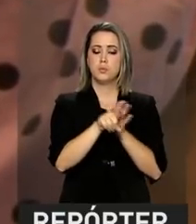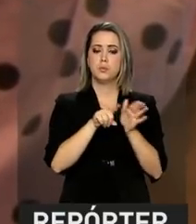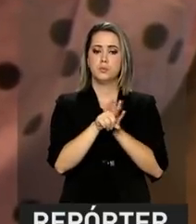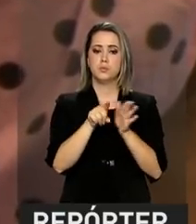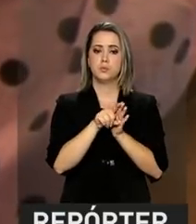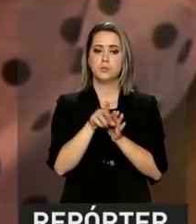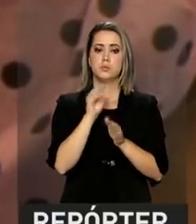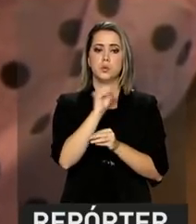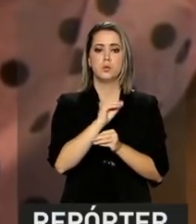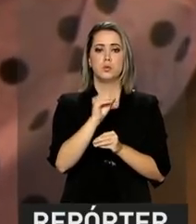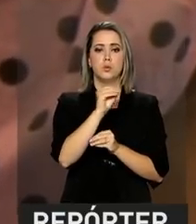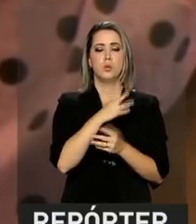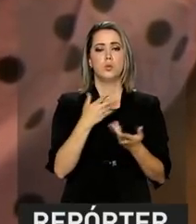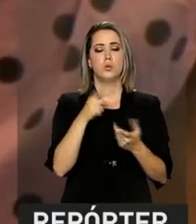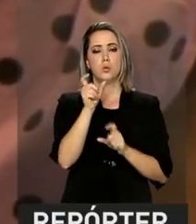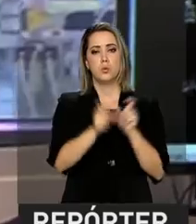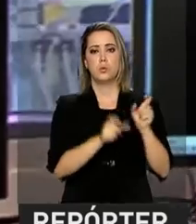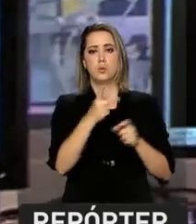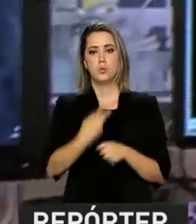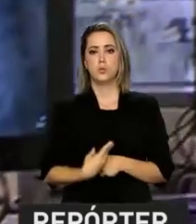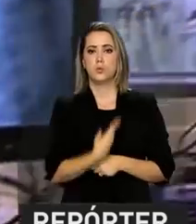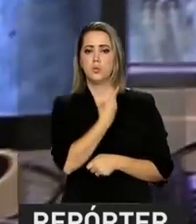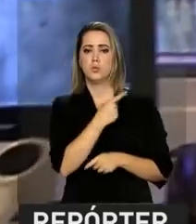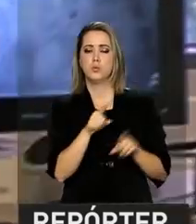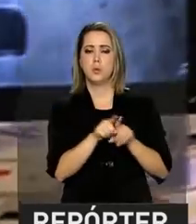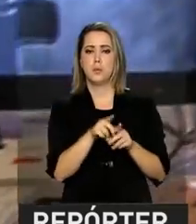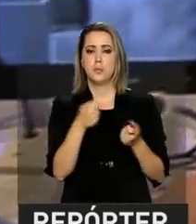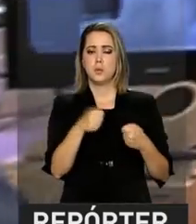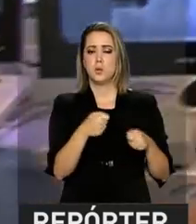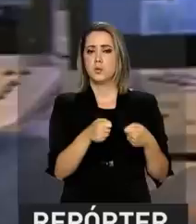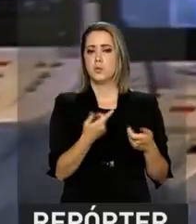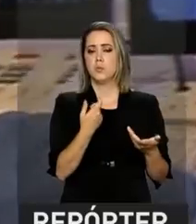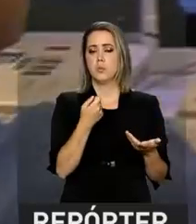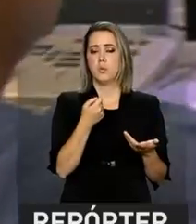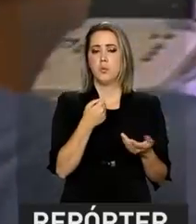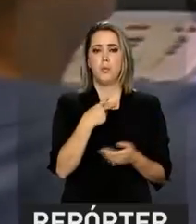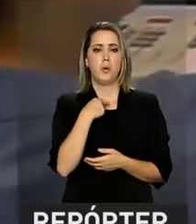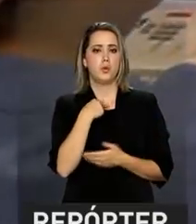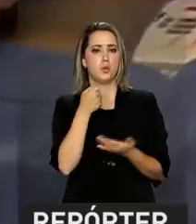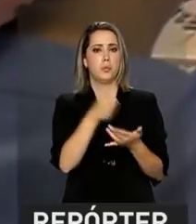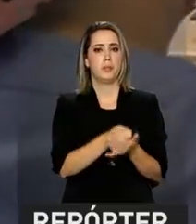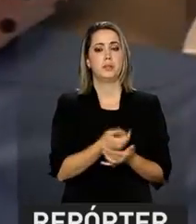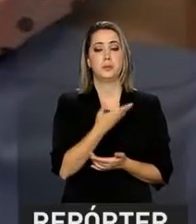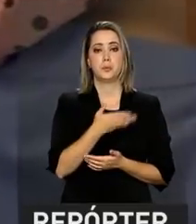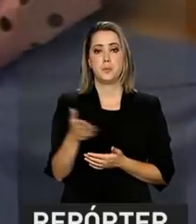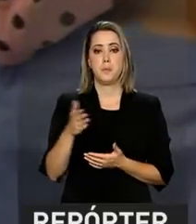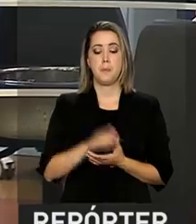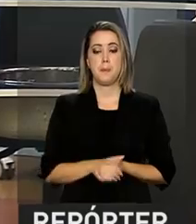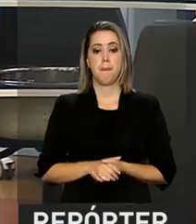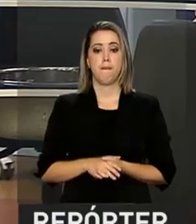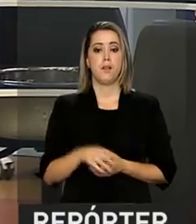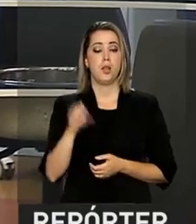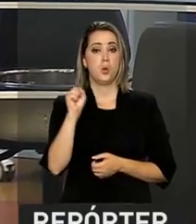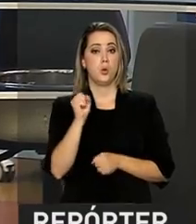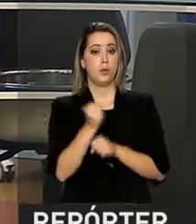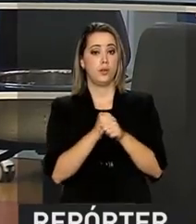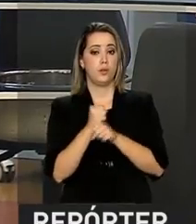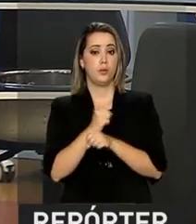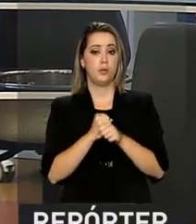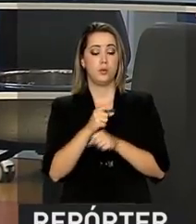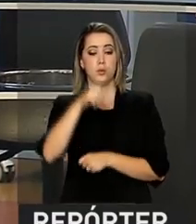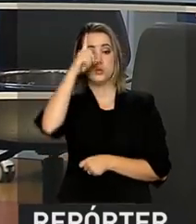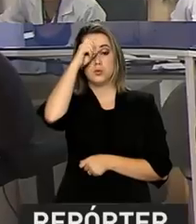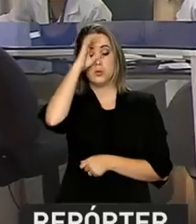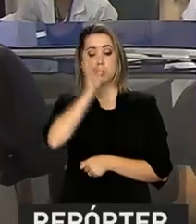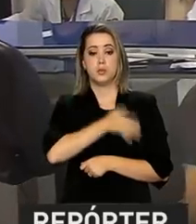e atendimento ambulatorial e cirúrgico para quem não tem condições de pagar por esse serviço. Em 8 anos, o